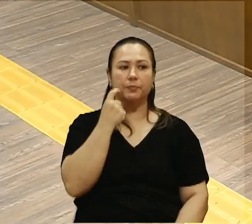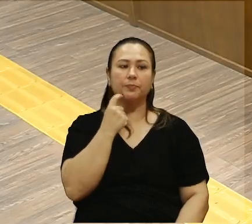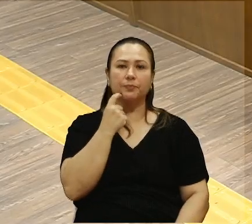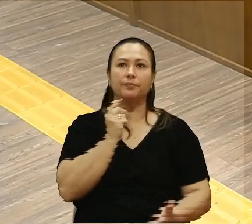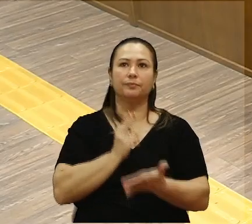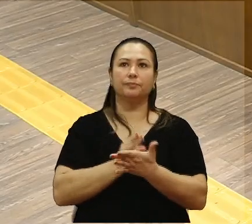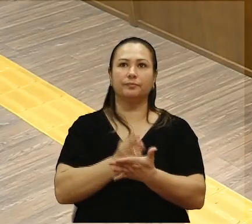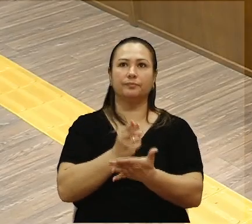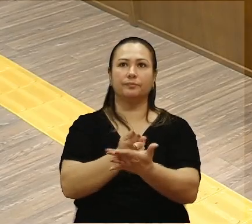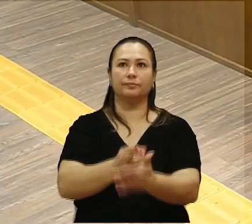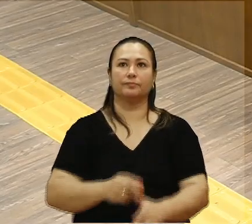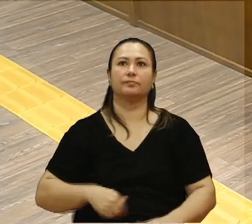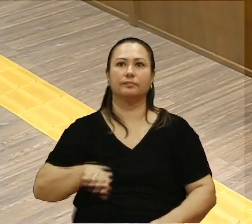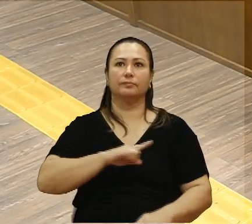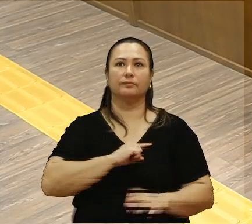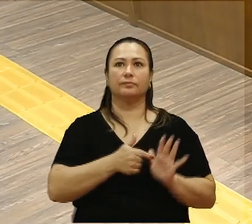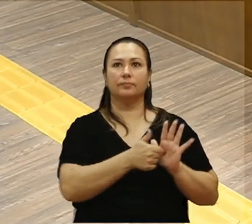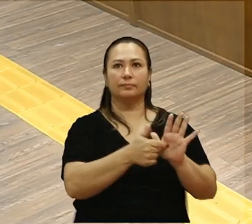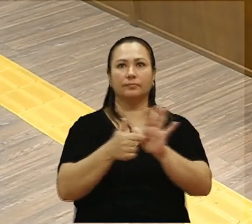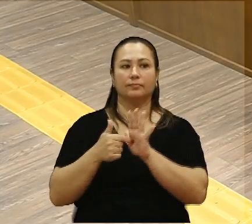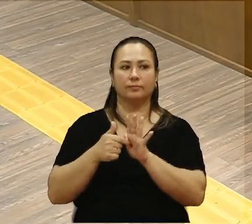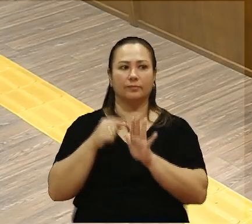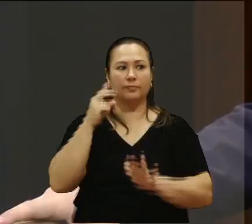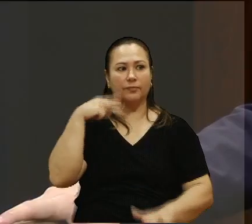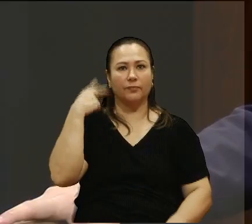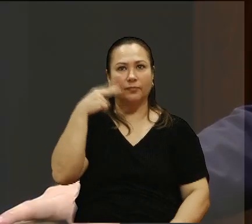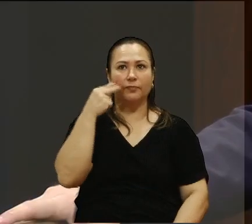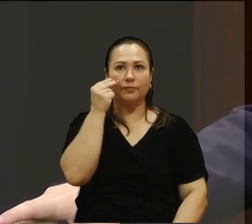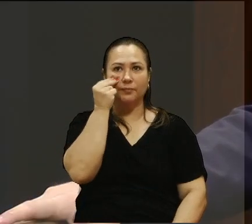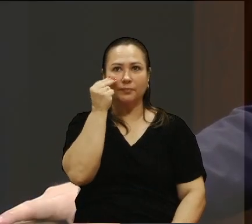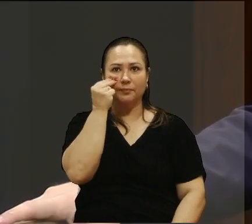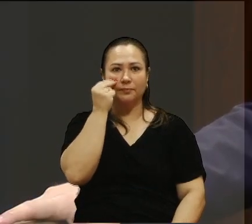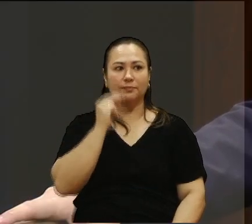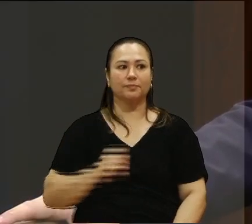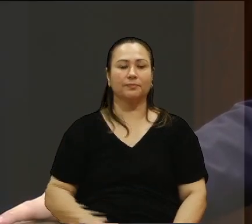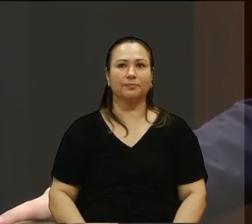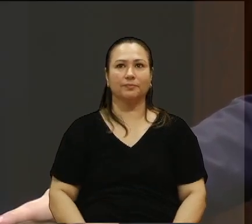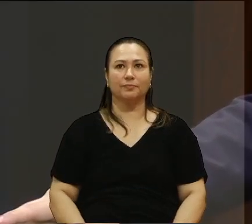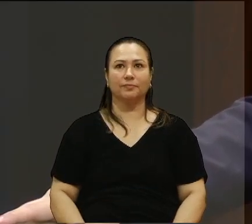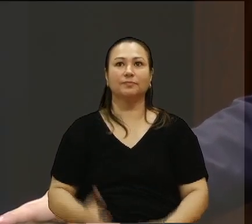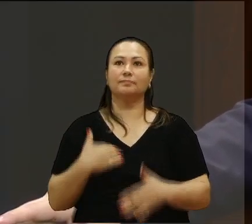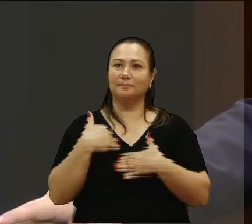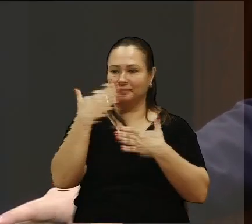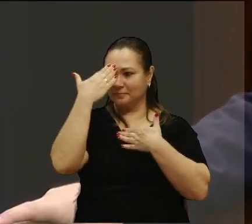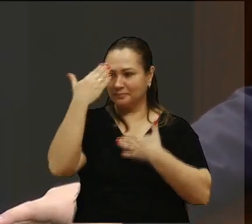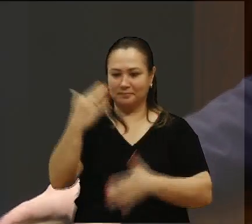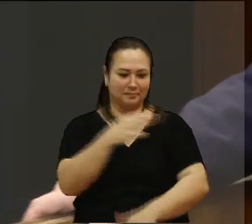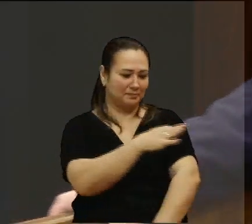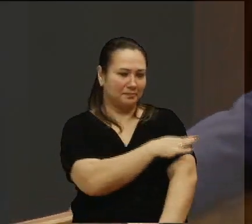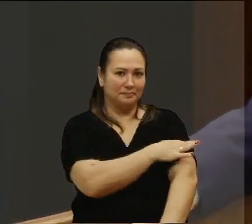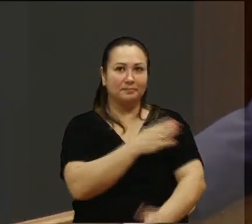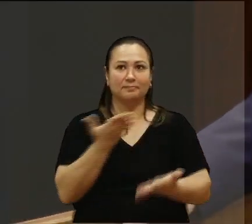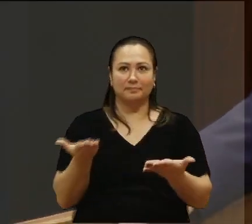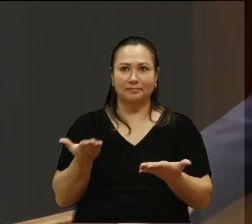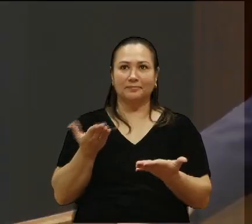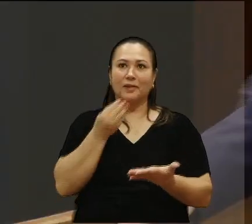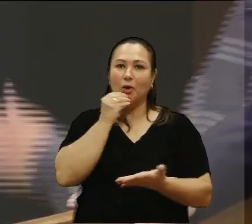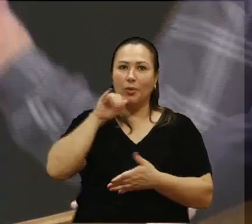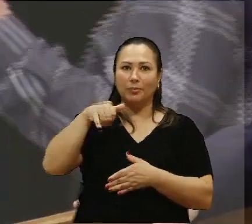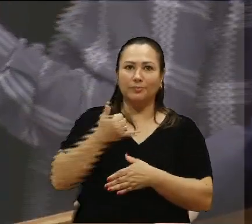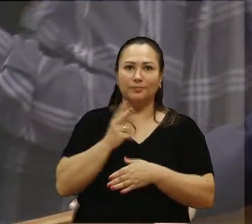Segue em sua manifestação, orador, vereador Cláudio Libardi. Muito obrigado, presidente. Queria agradecer ao vereador Capitão Ramon que me propiciou essa